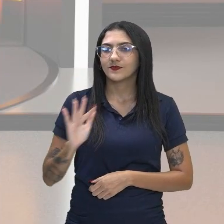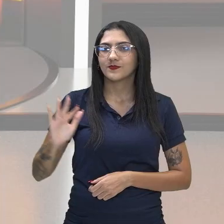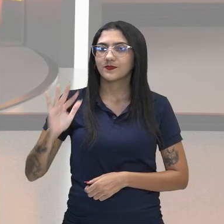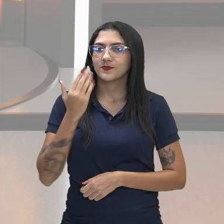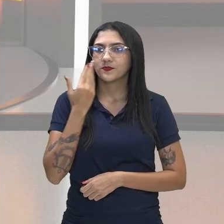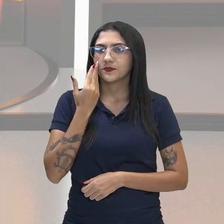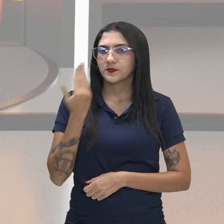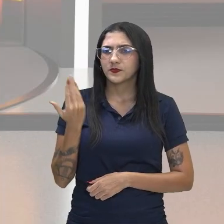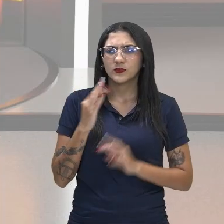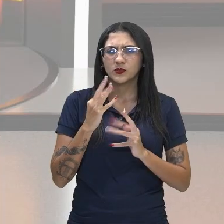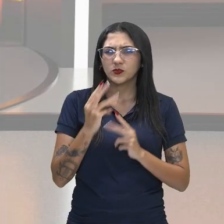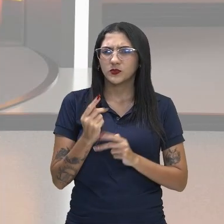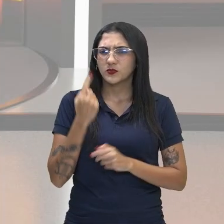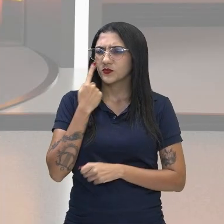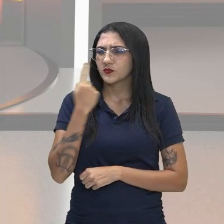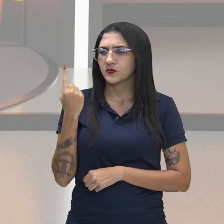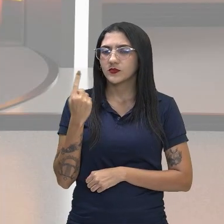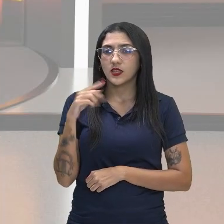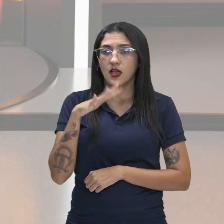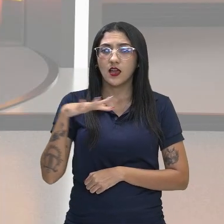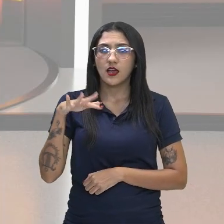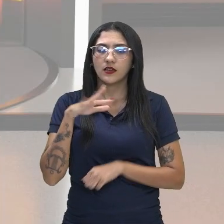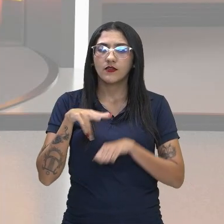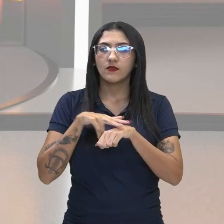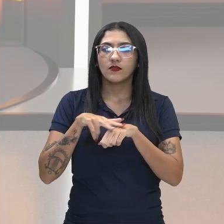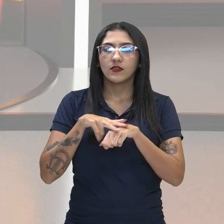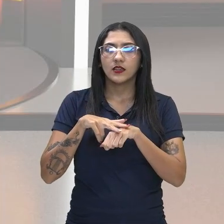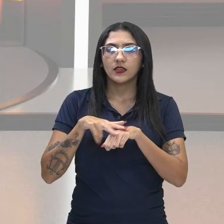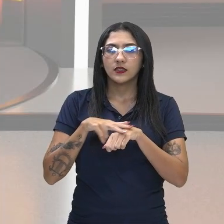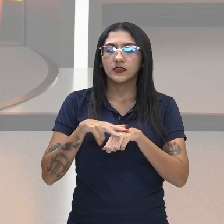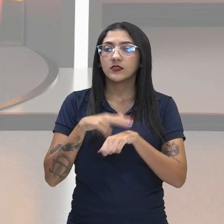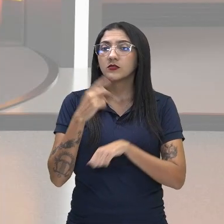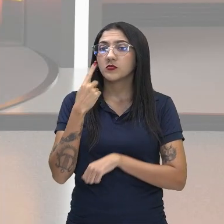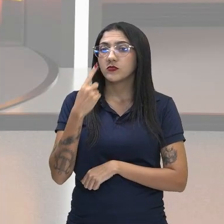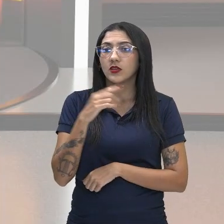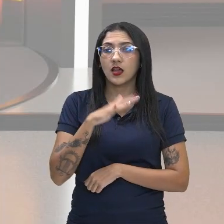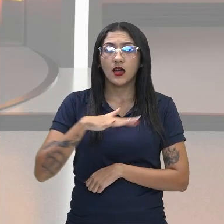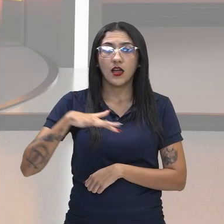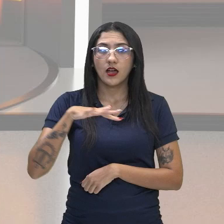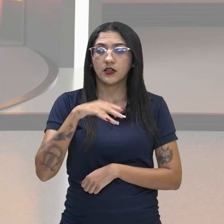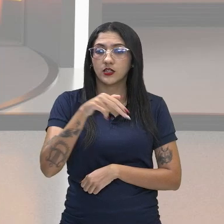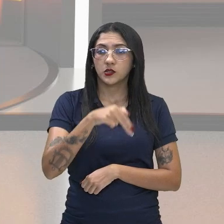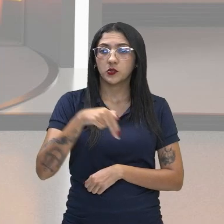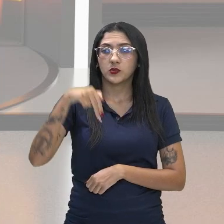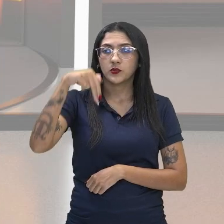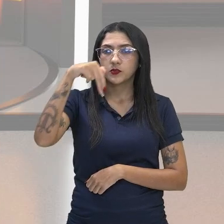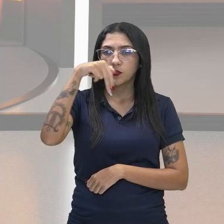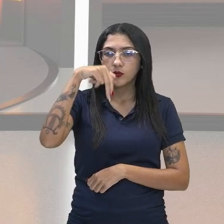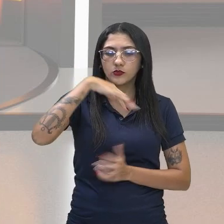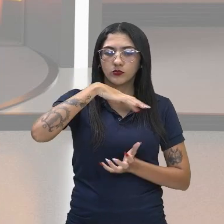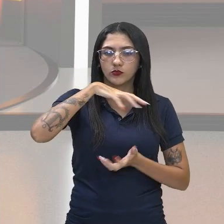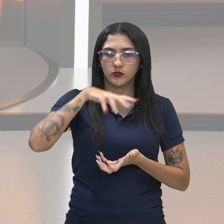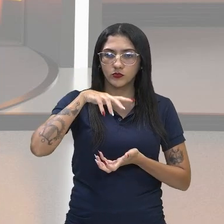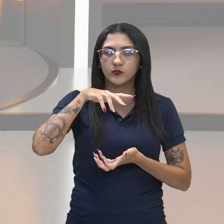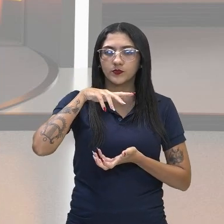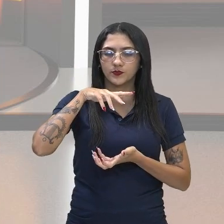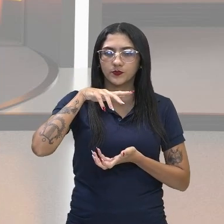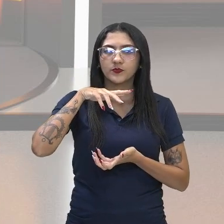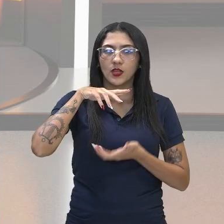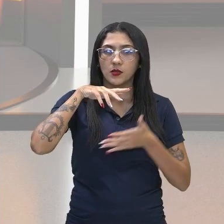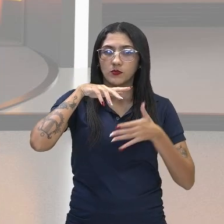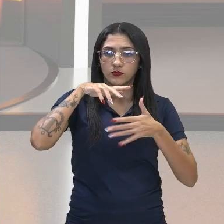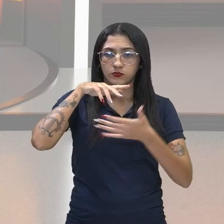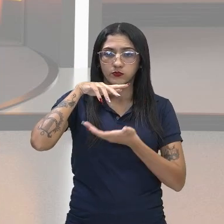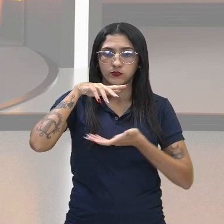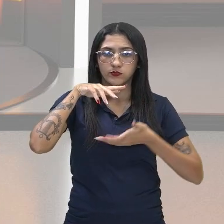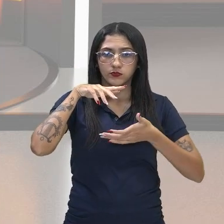toda essa área que está em verde, nós temos o hemisfério norte, tá bom? E a parte abaixo da